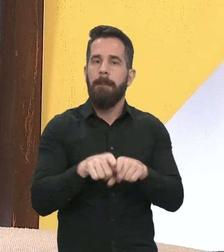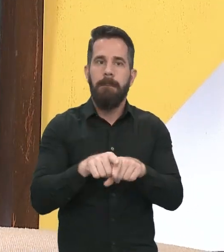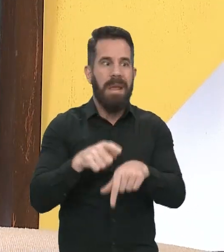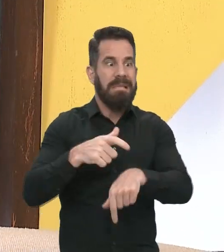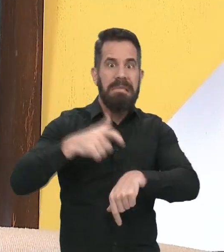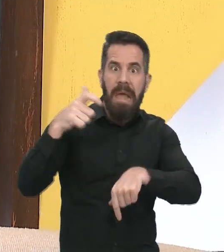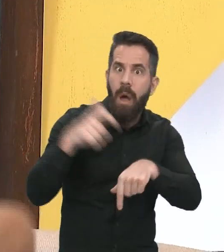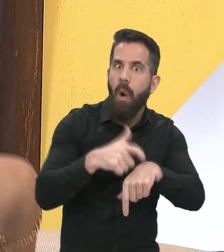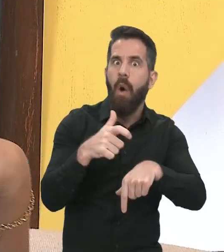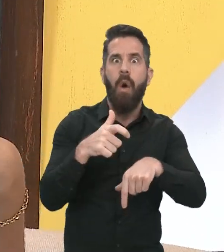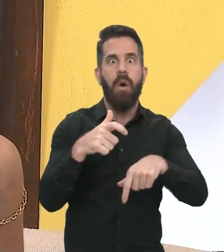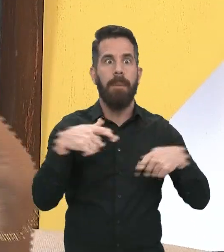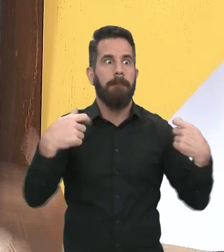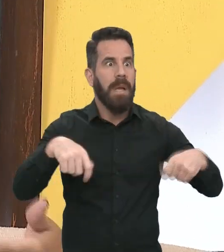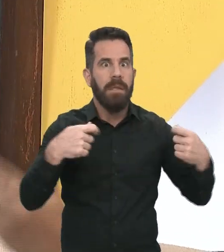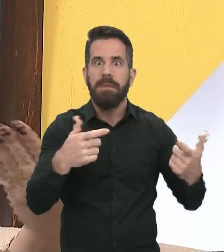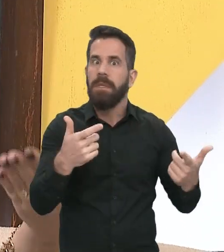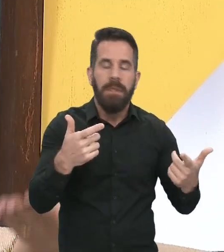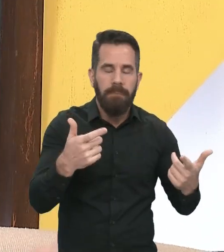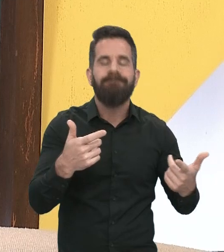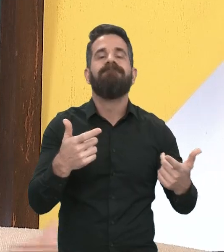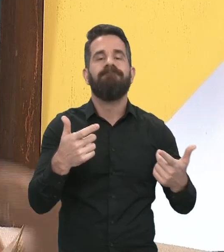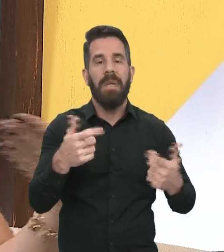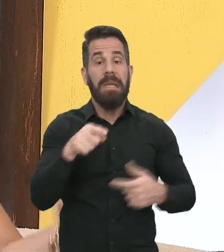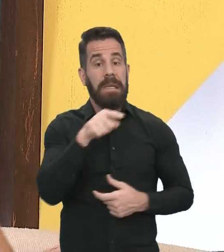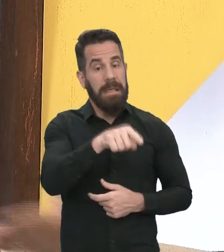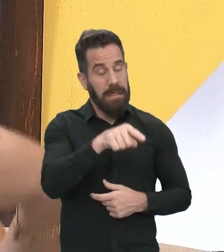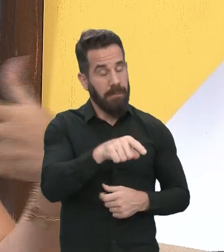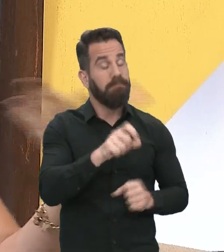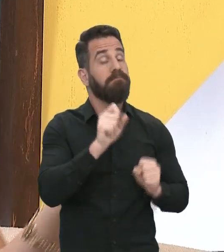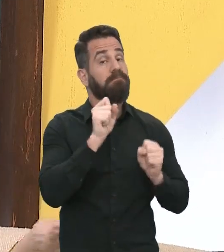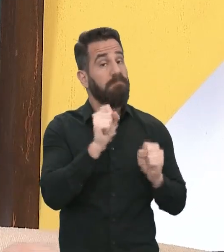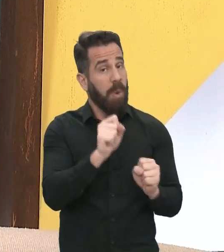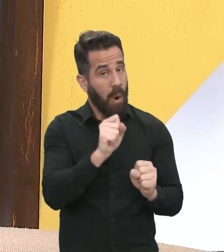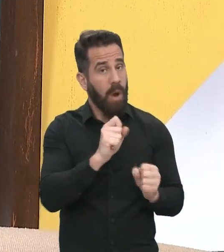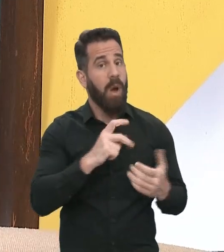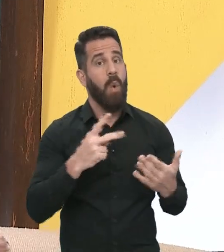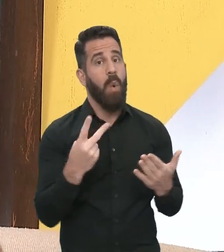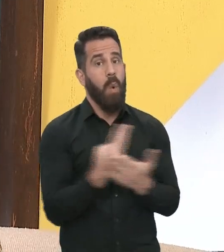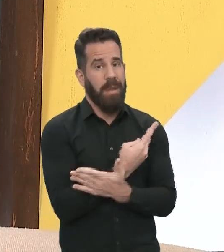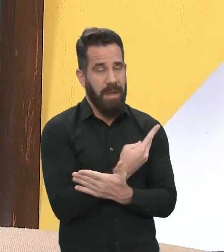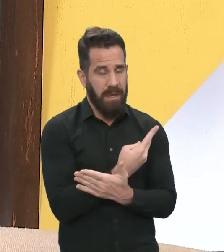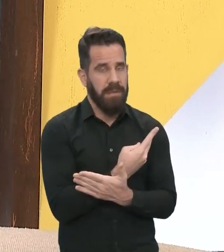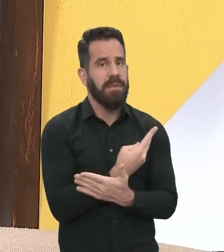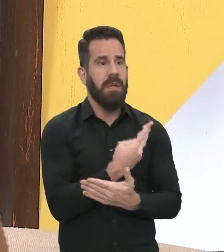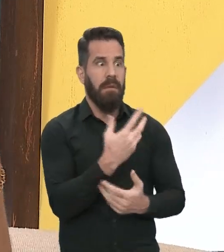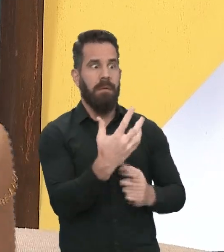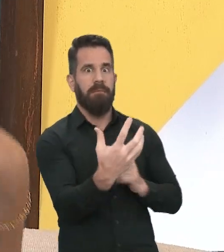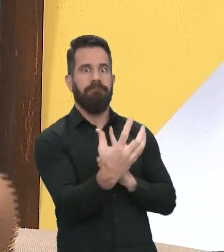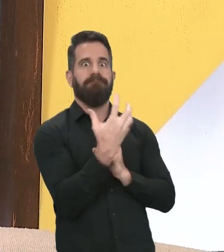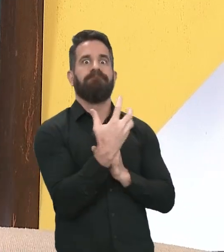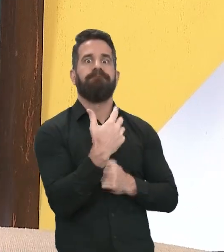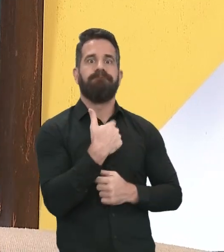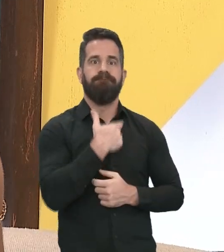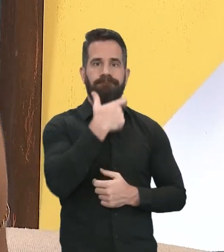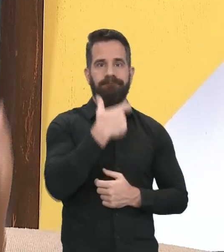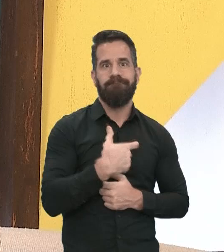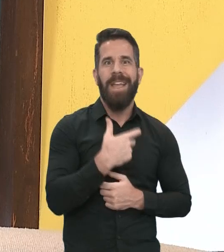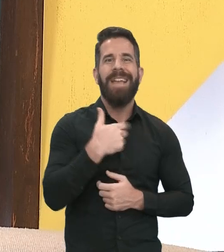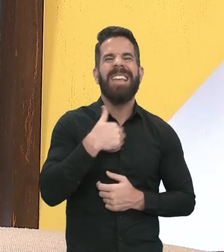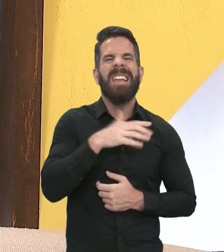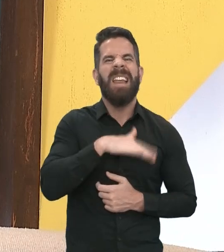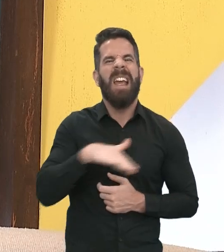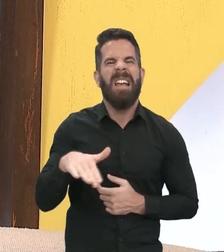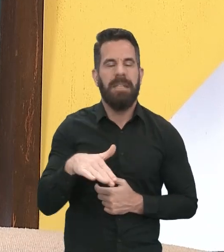ali à mão, isso pode trazer alguns efeitos para a criança no sentido uma dificuldade dela conseguir